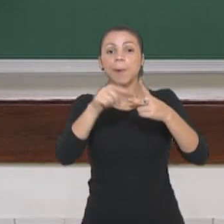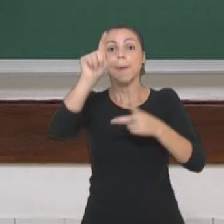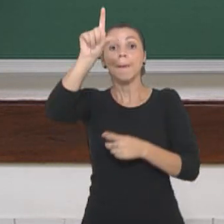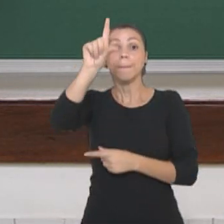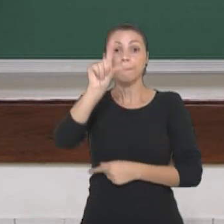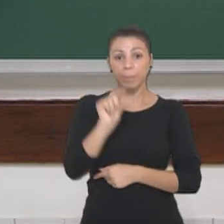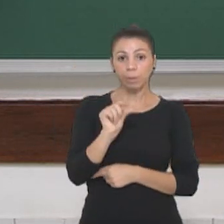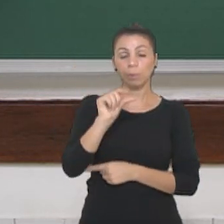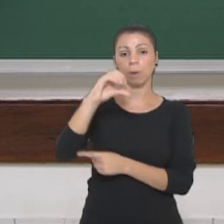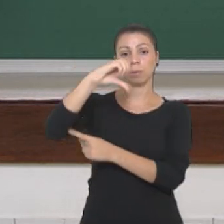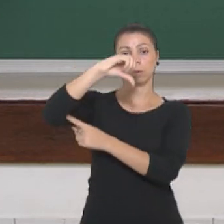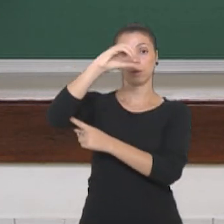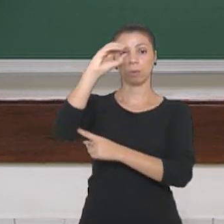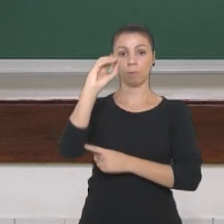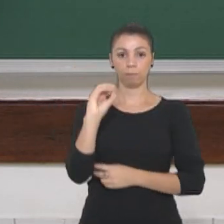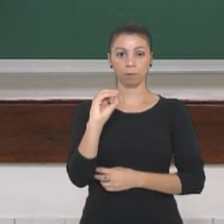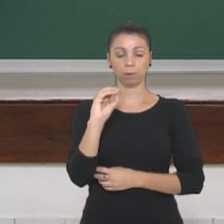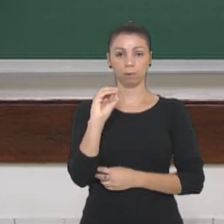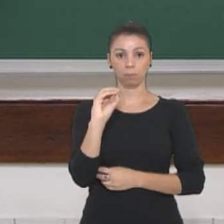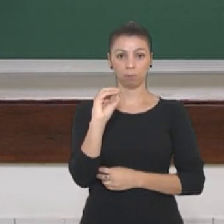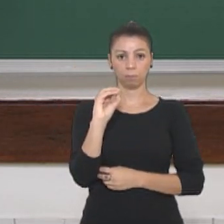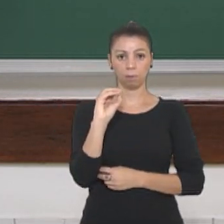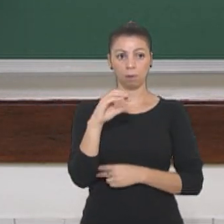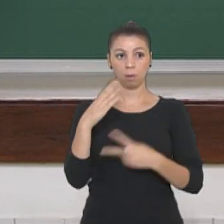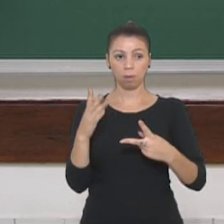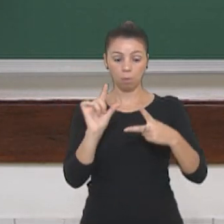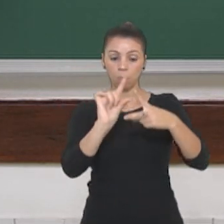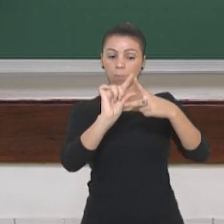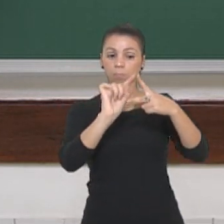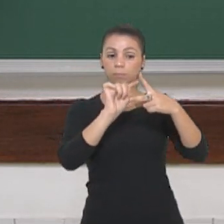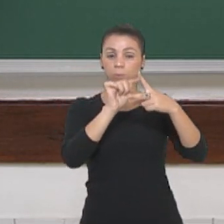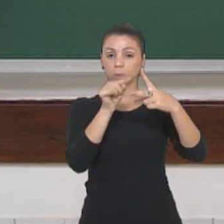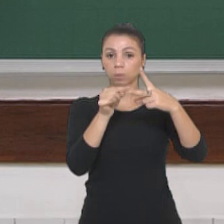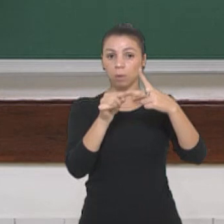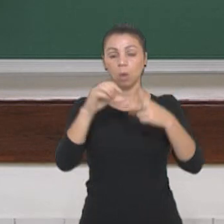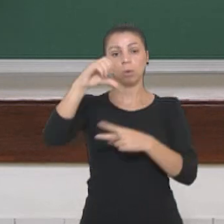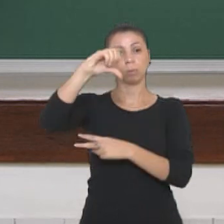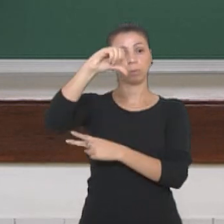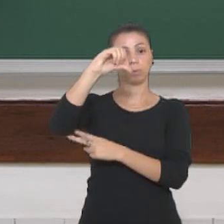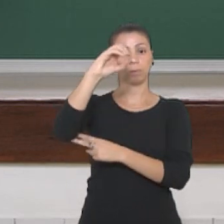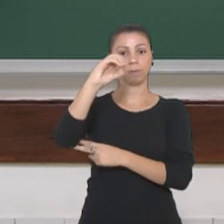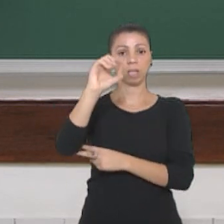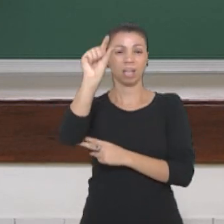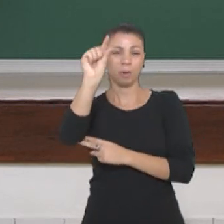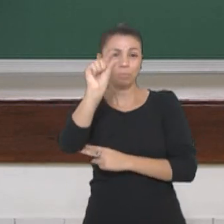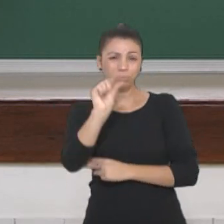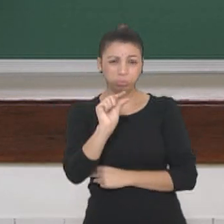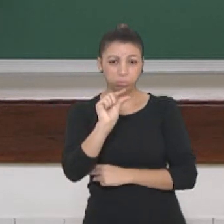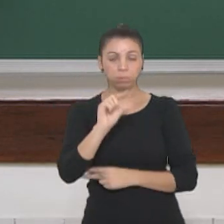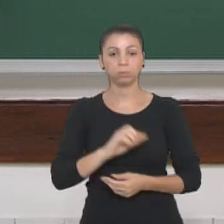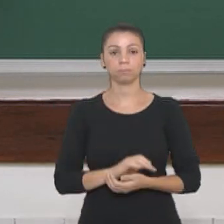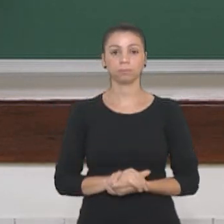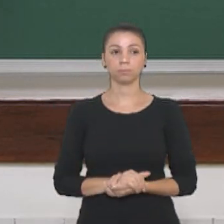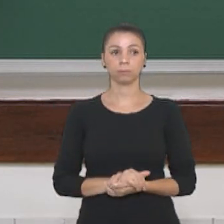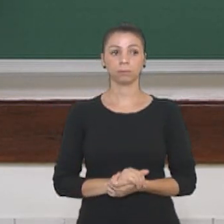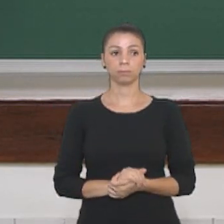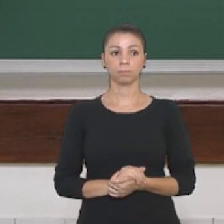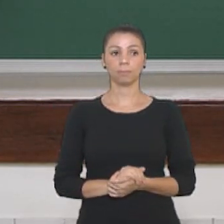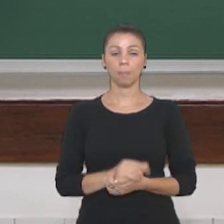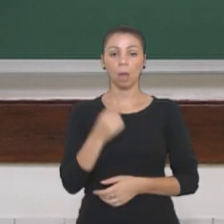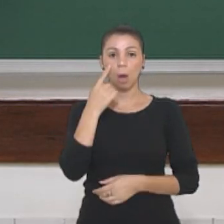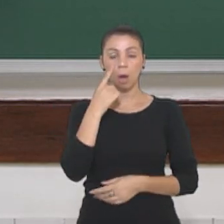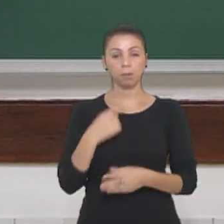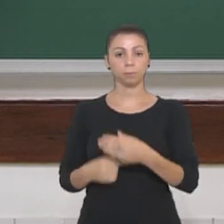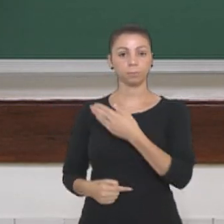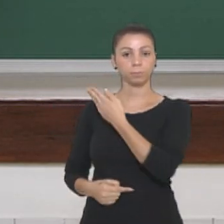um triângulo acutângulo, os ângulos são menores que 90 graus. Vamos continuar? Olha